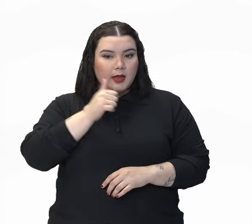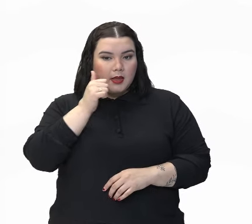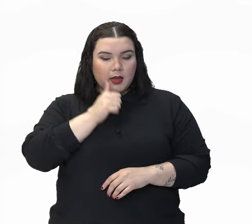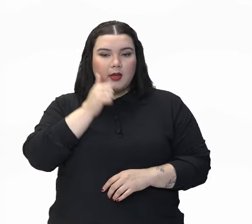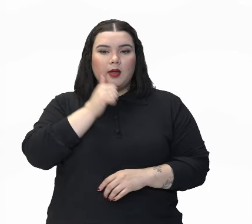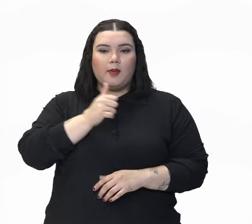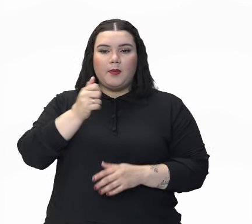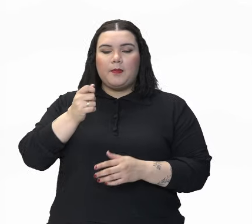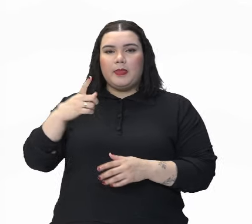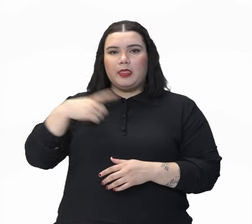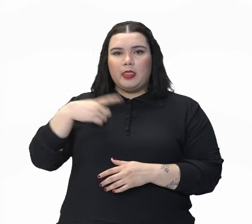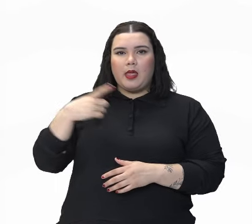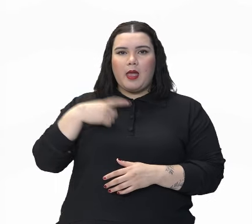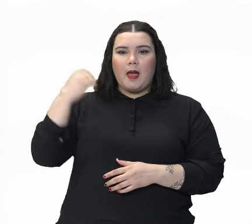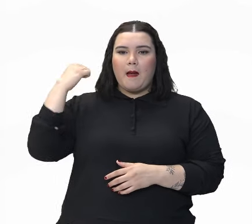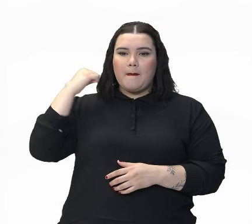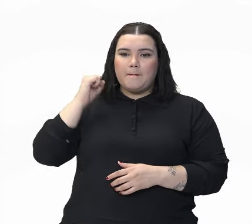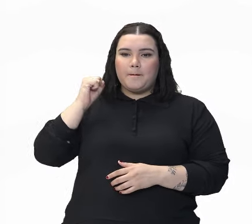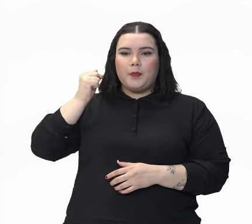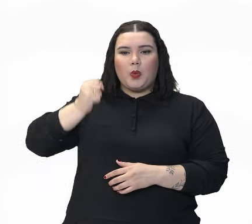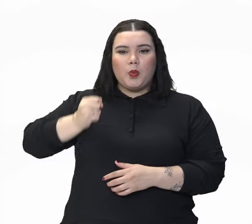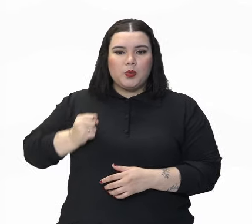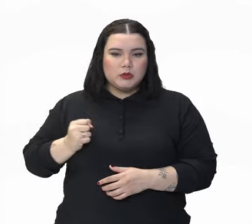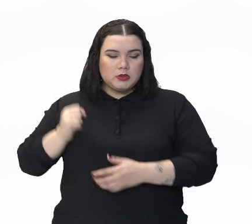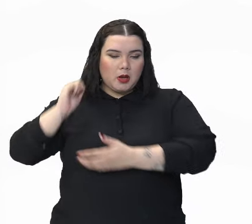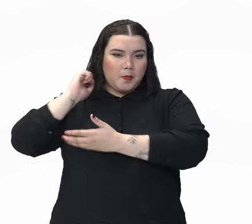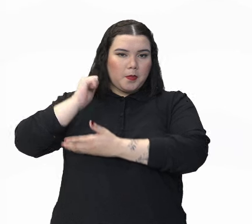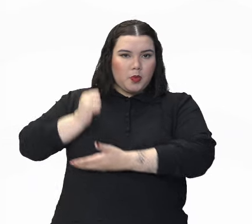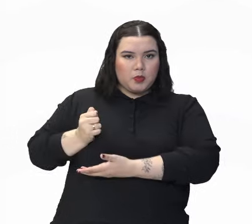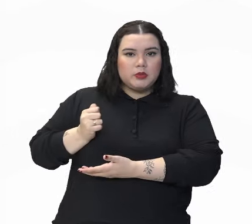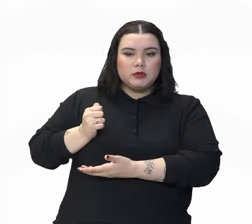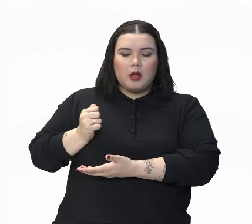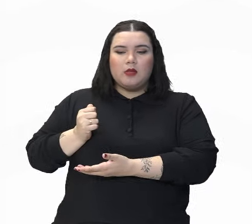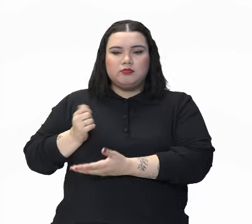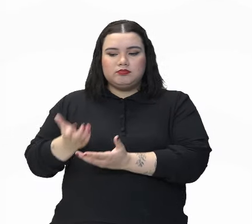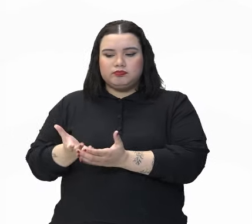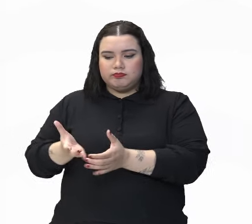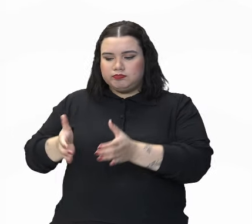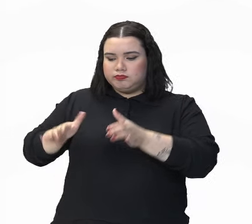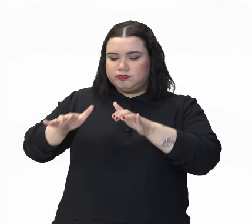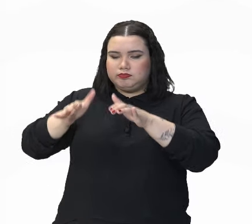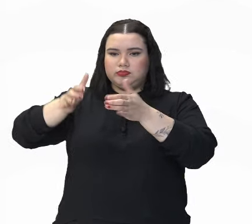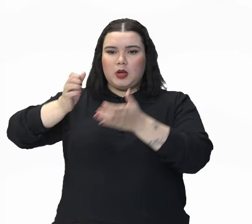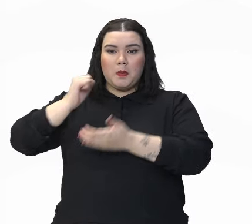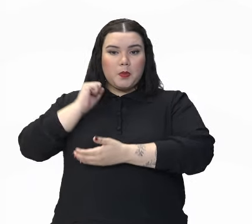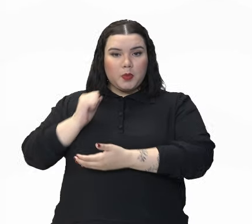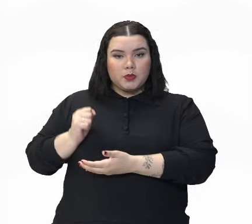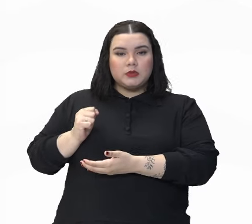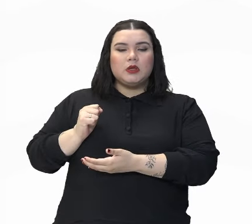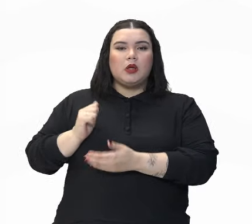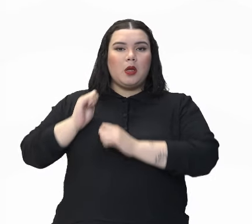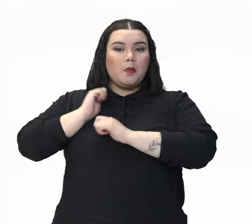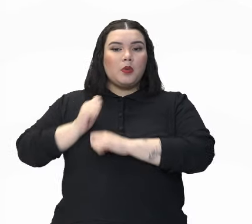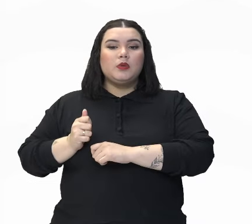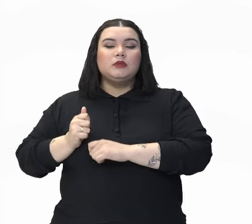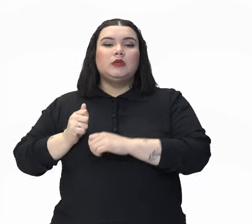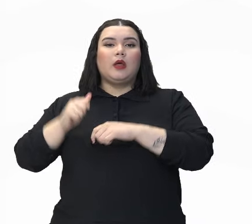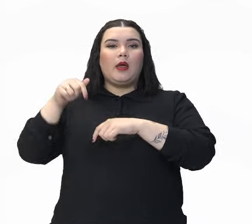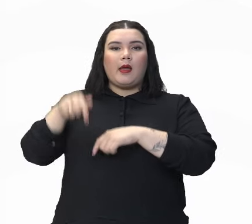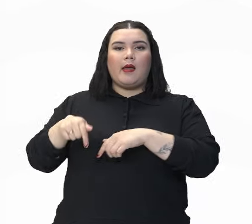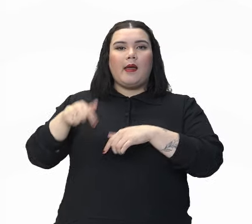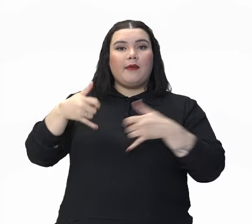bolsa maravilhosa. Foi o aniversário dela, né? Então, os amigos chegaram e a